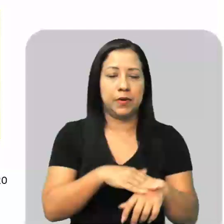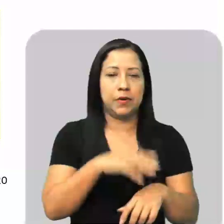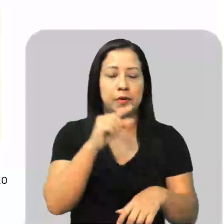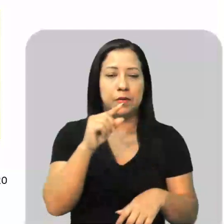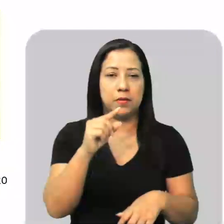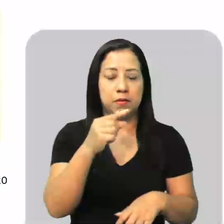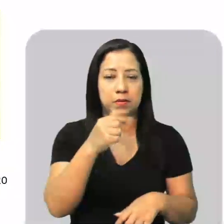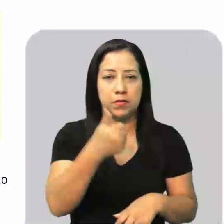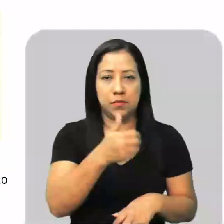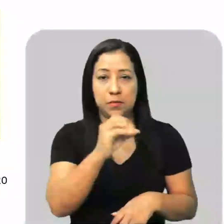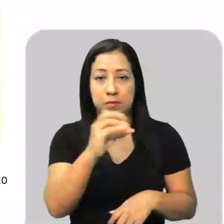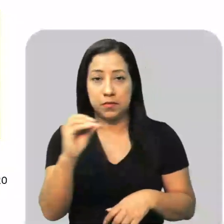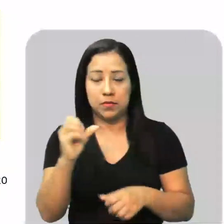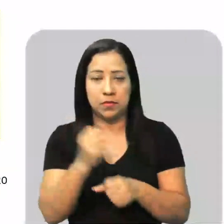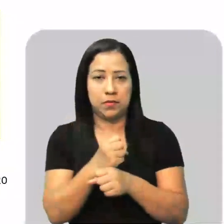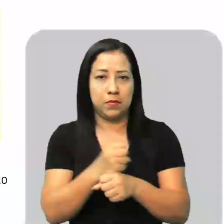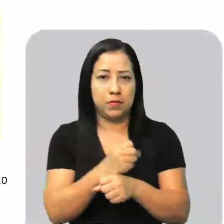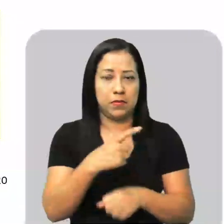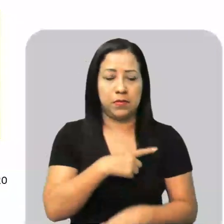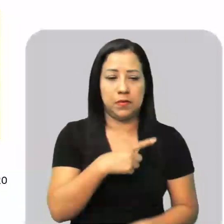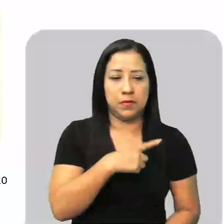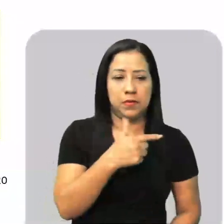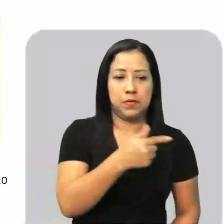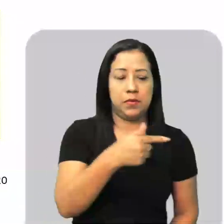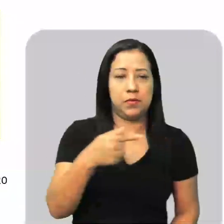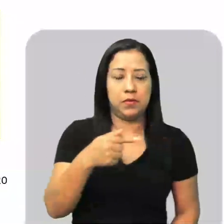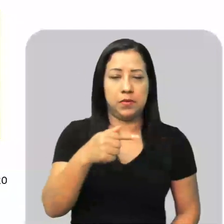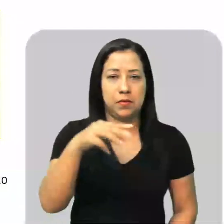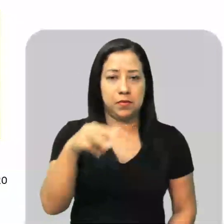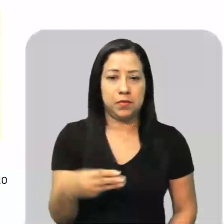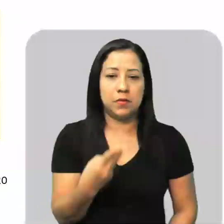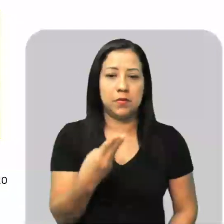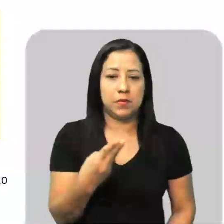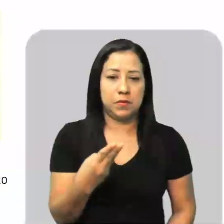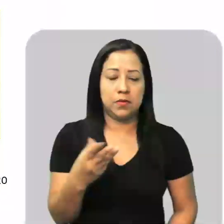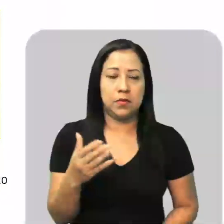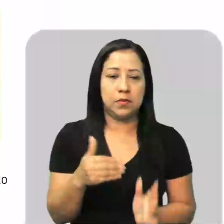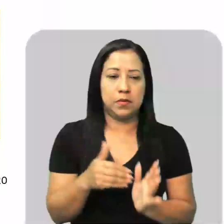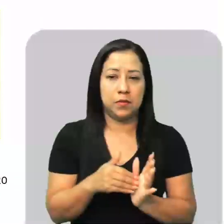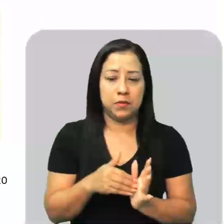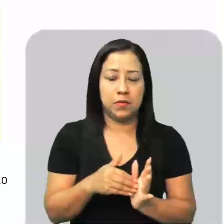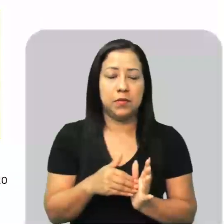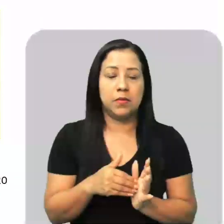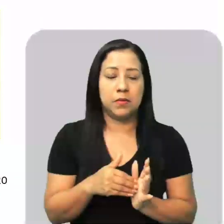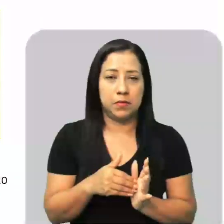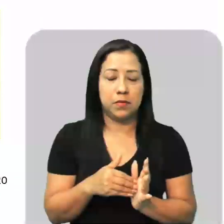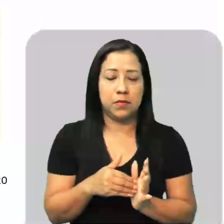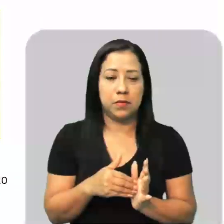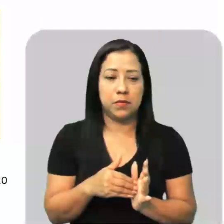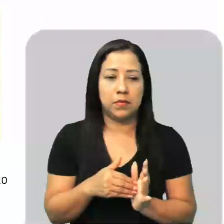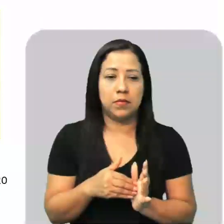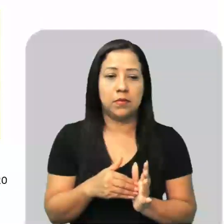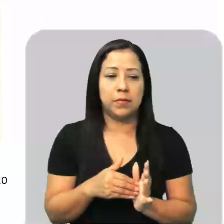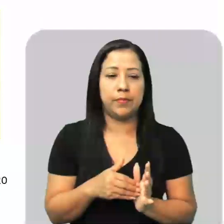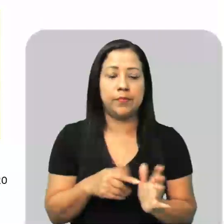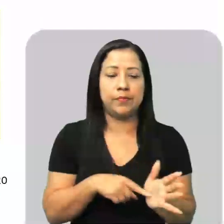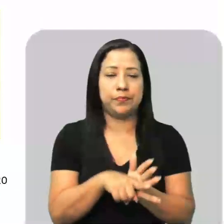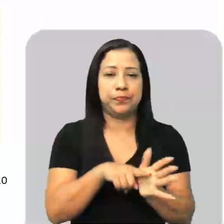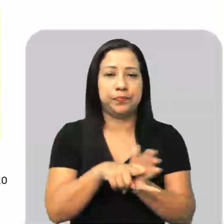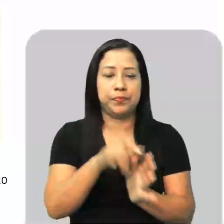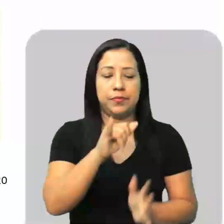de habitantes, o equivalente hoje a menos da metade da população do estado de São Paulo. Segundo o